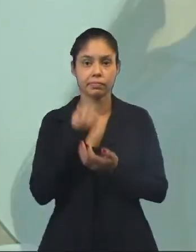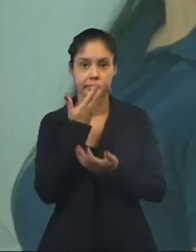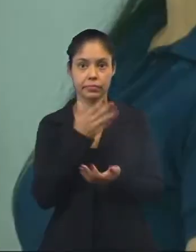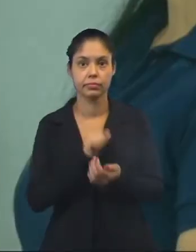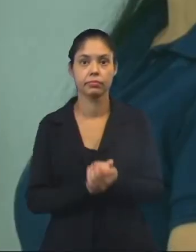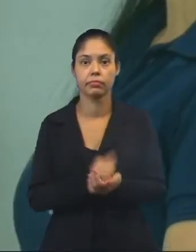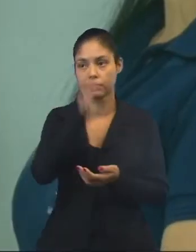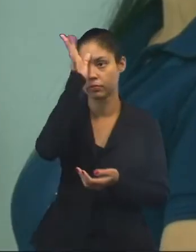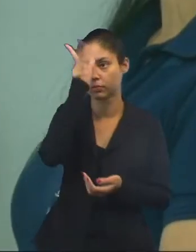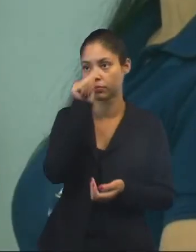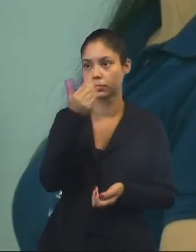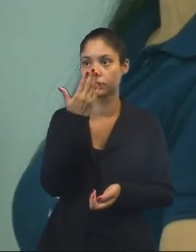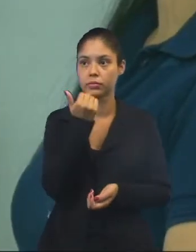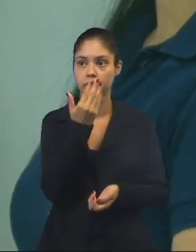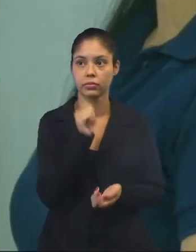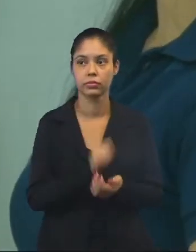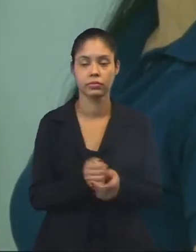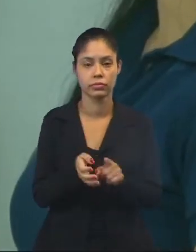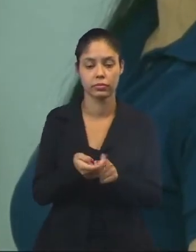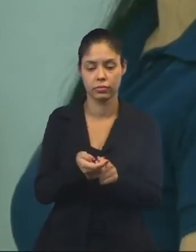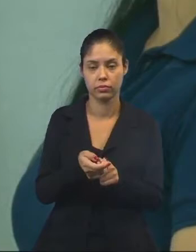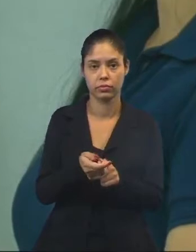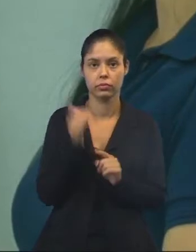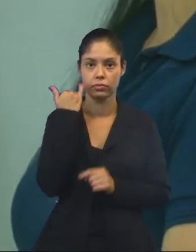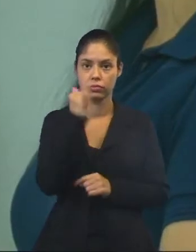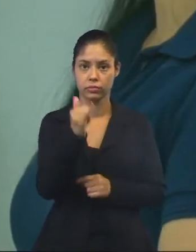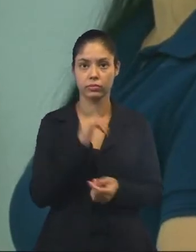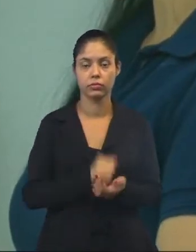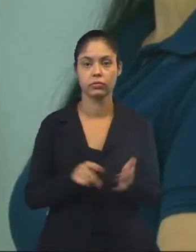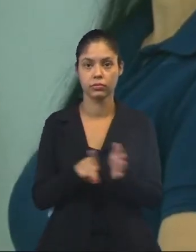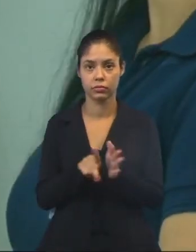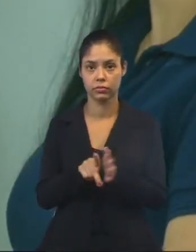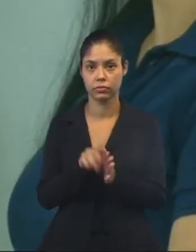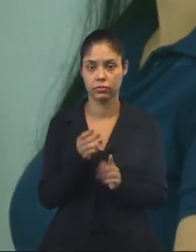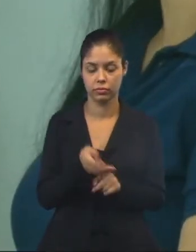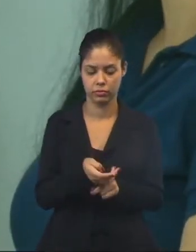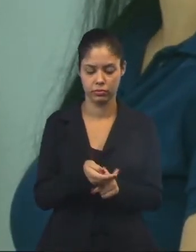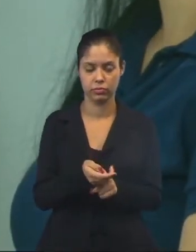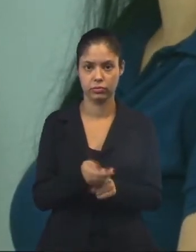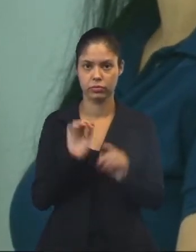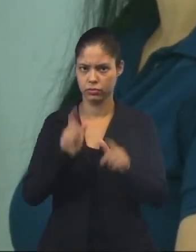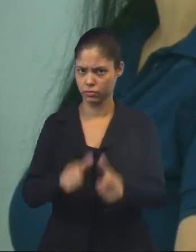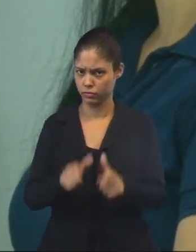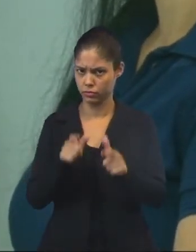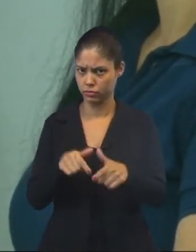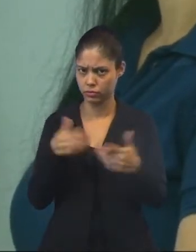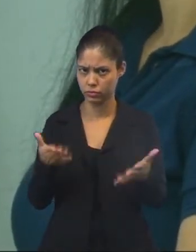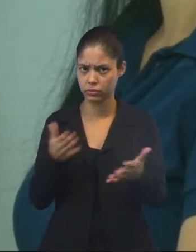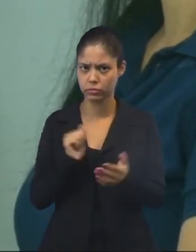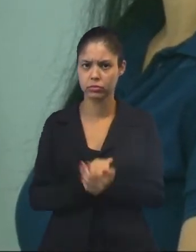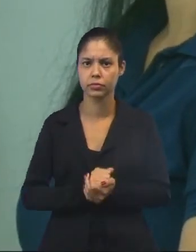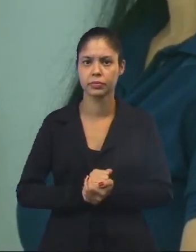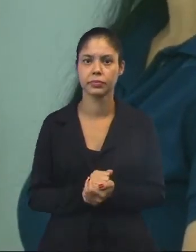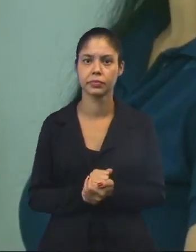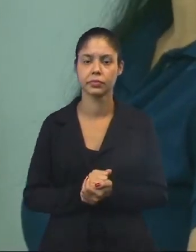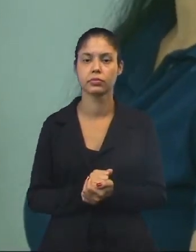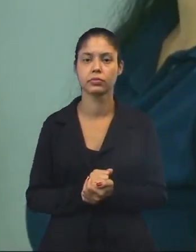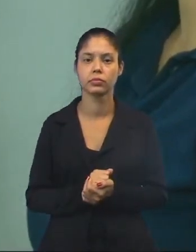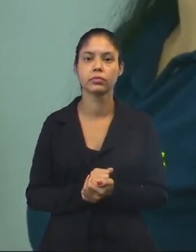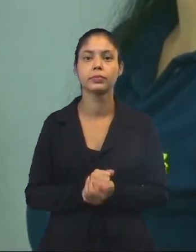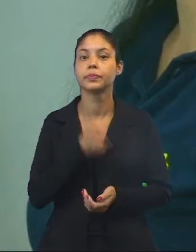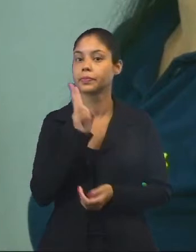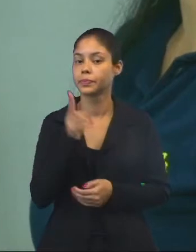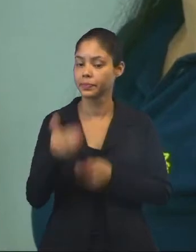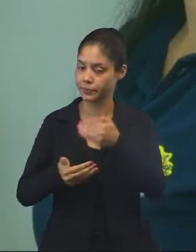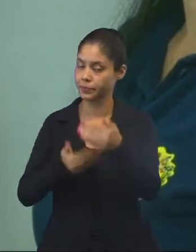bem, o frango ele consome o milho, ele obtém a energia dele do milho. E o milho, ele obtém a energia dele da onde? Do